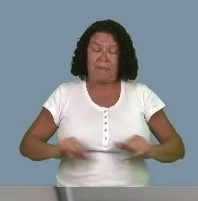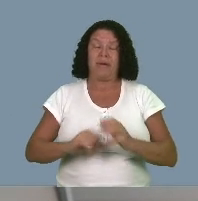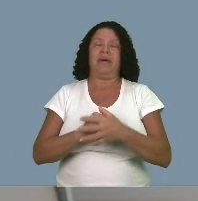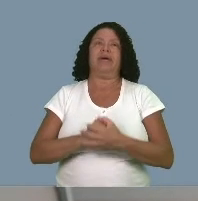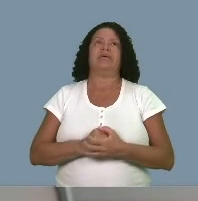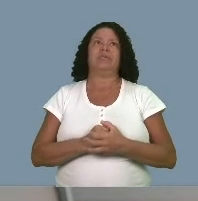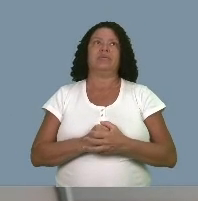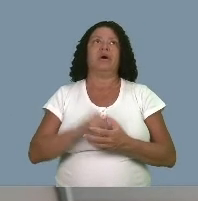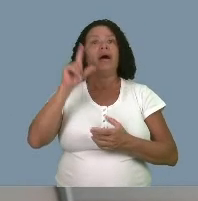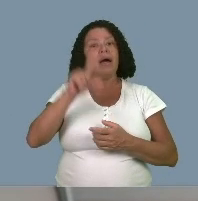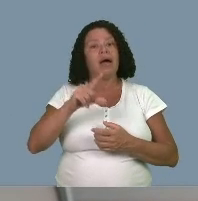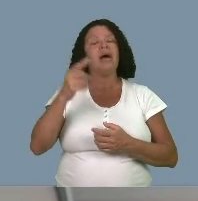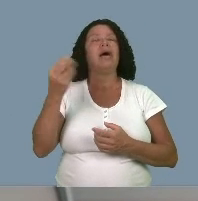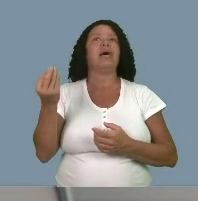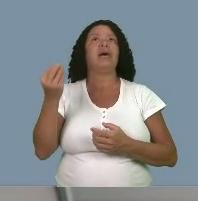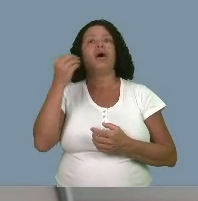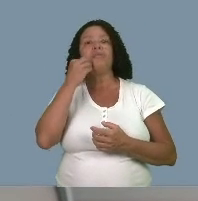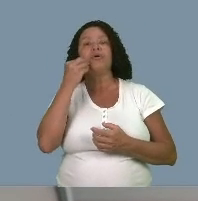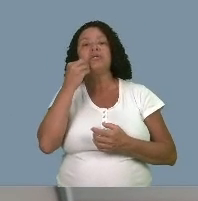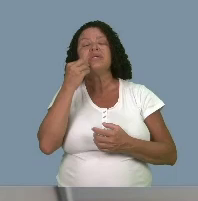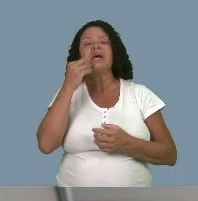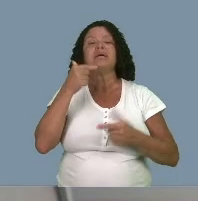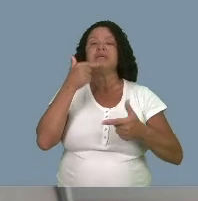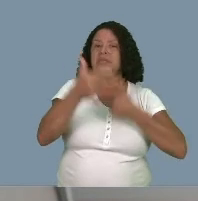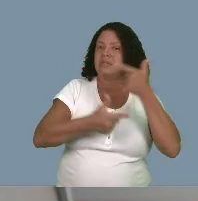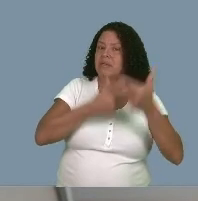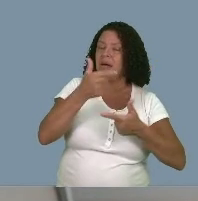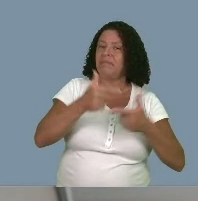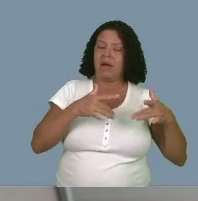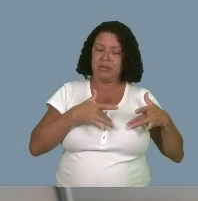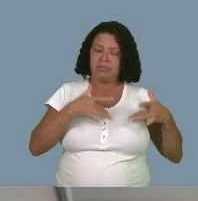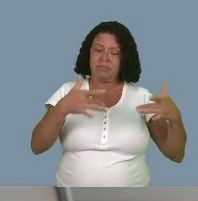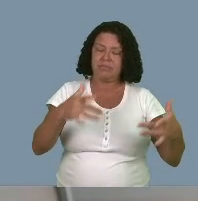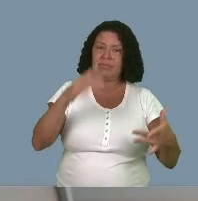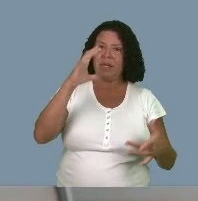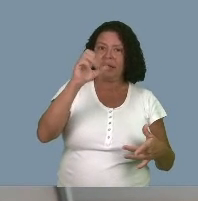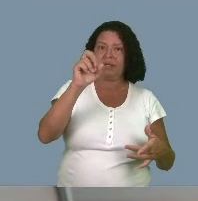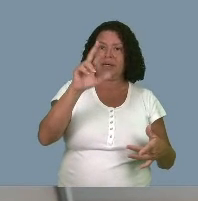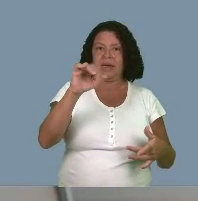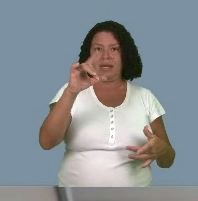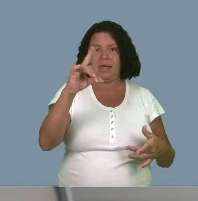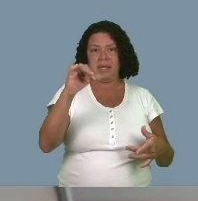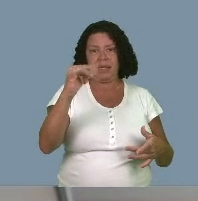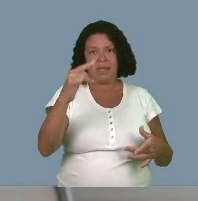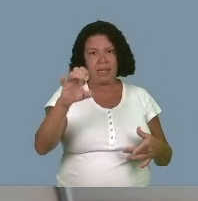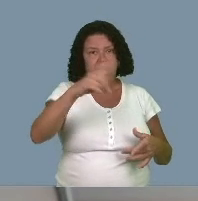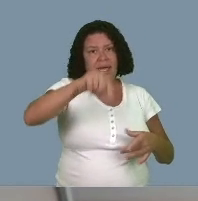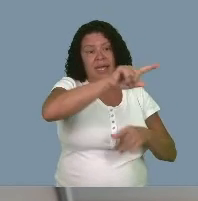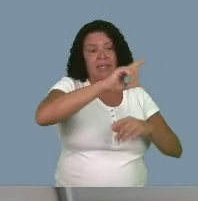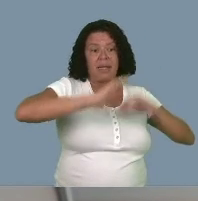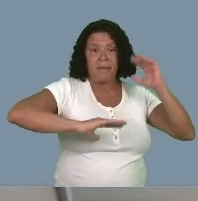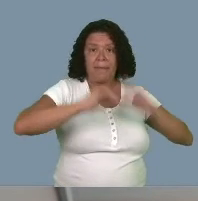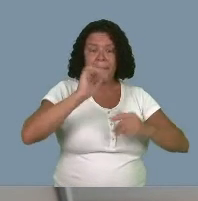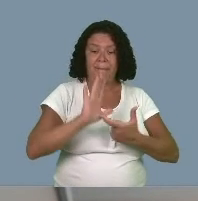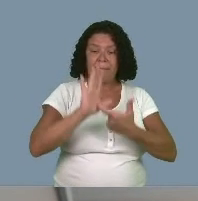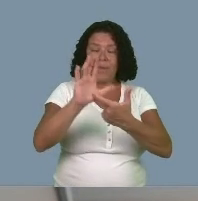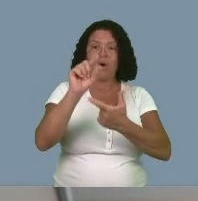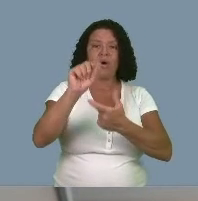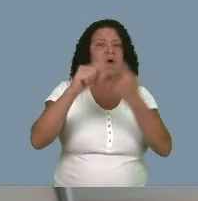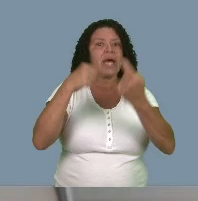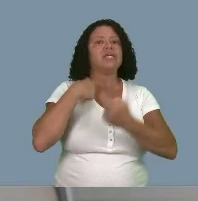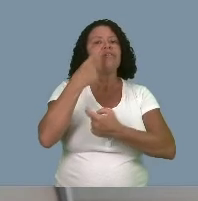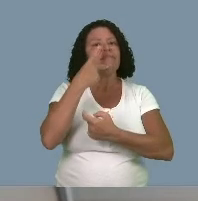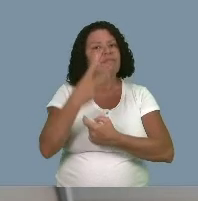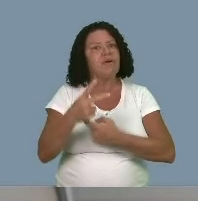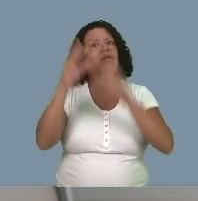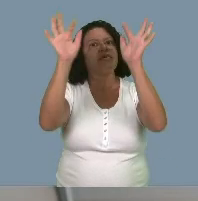é oportunidade de trabalho e caridade. E isso é muito bonito. Eles nos mostram na prática o que a gente acabou de falar sobre